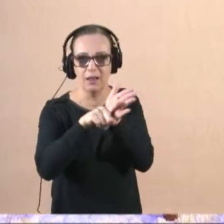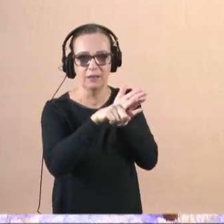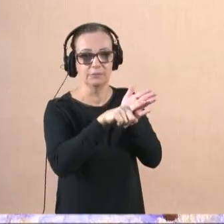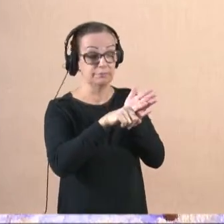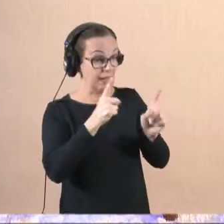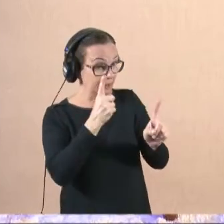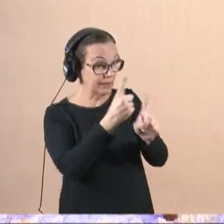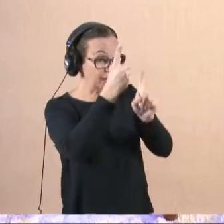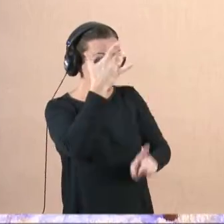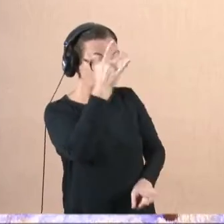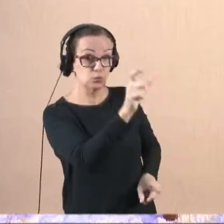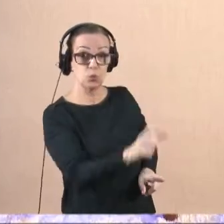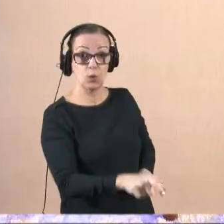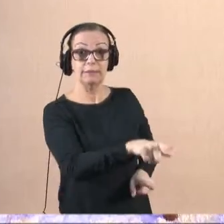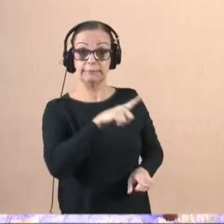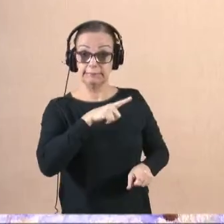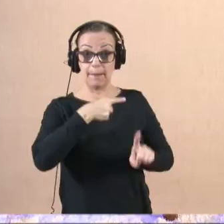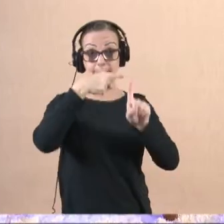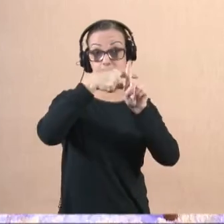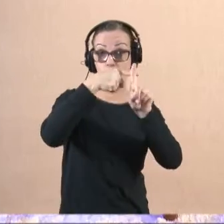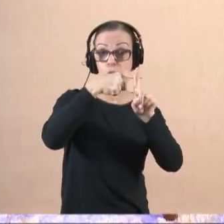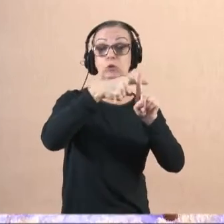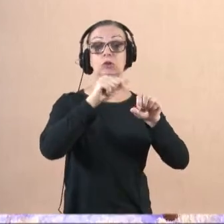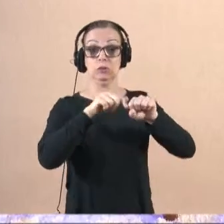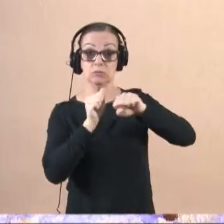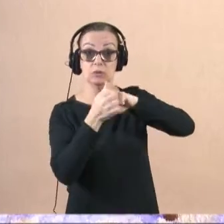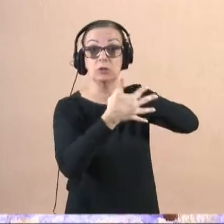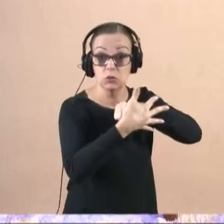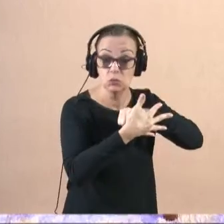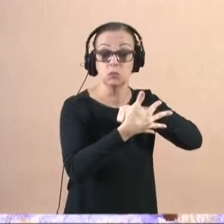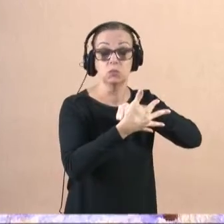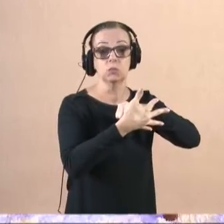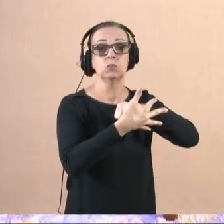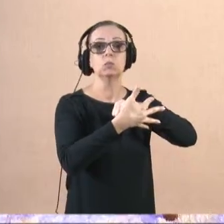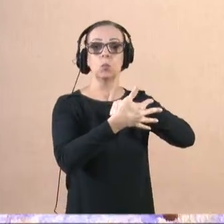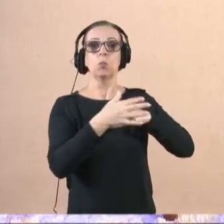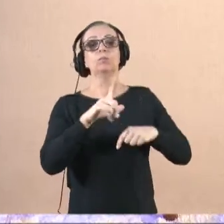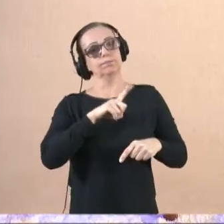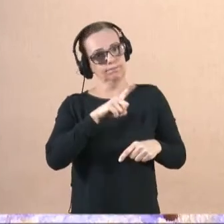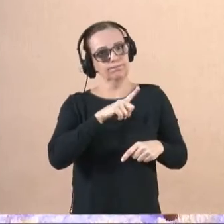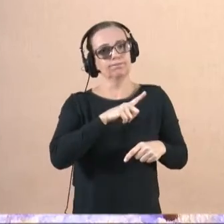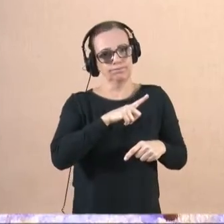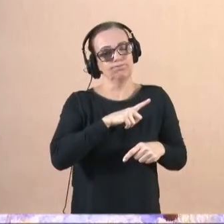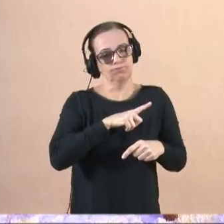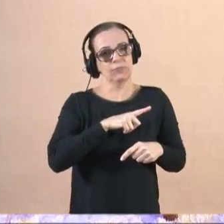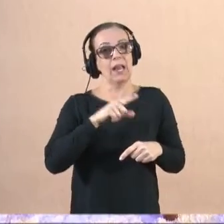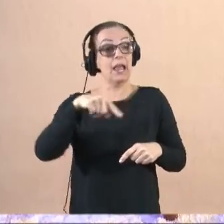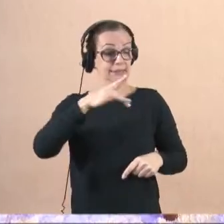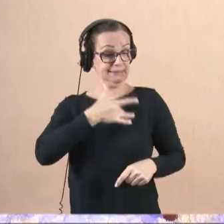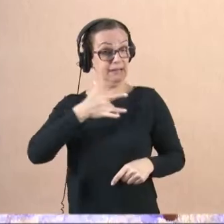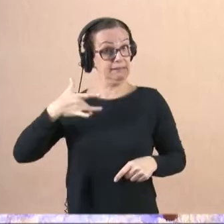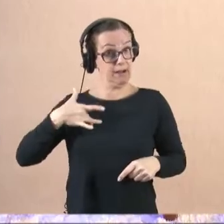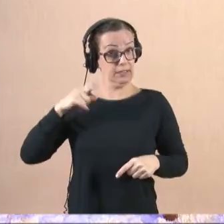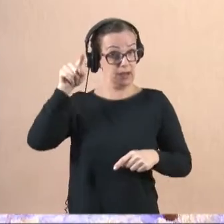detectada uma pessoa mostrando positivo na contraprova do exame da cop-19 a autoridade sanitária da